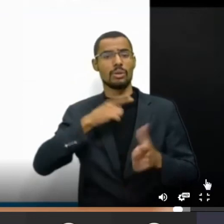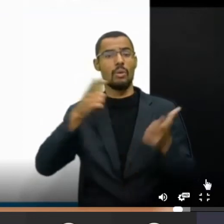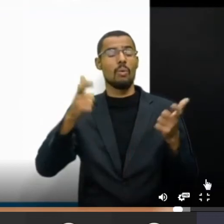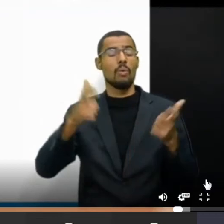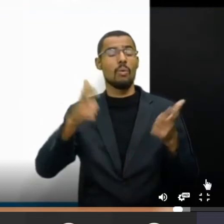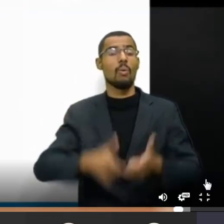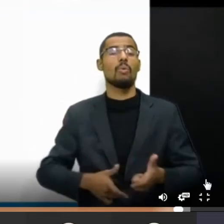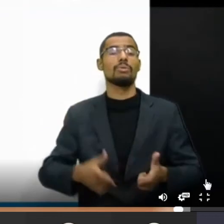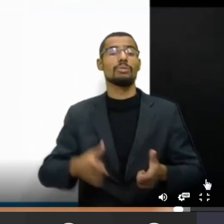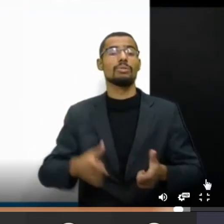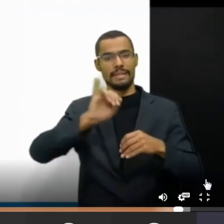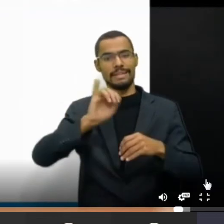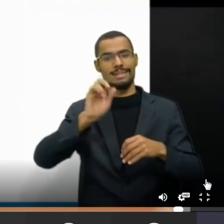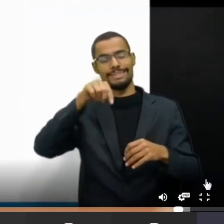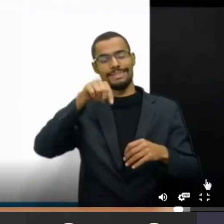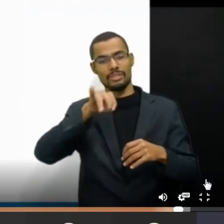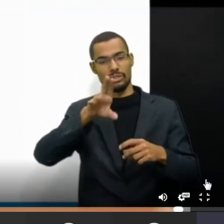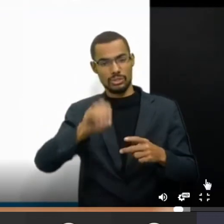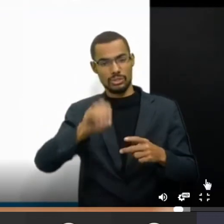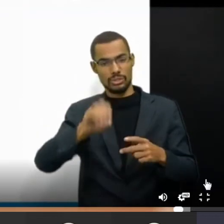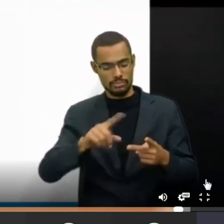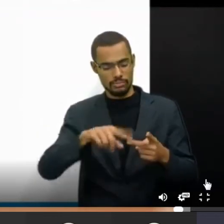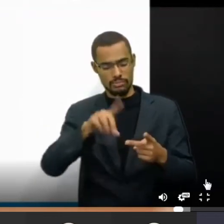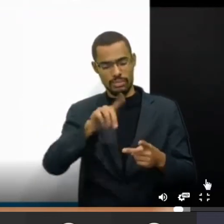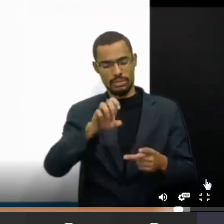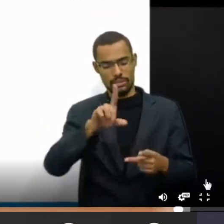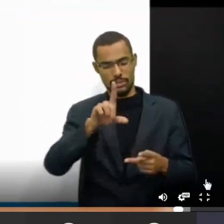nessa região do intestino delgado.